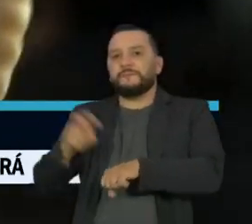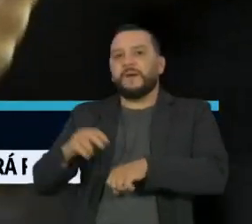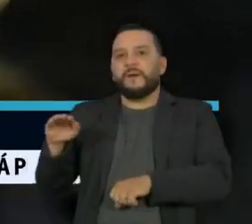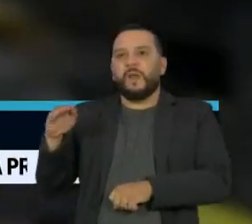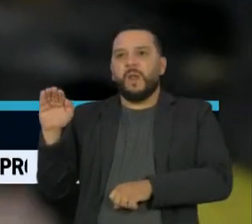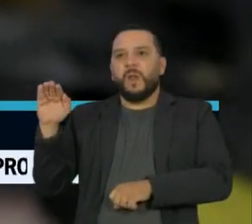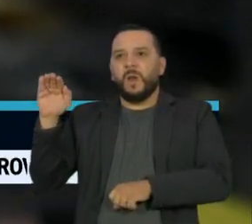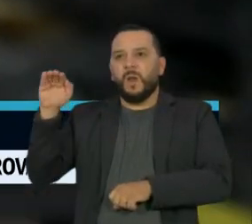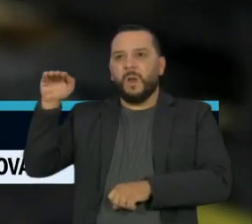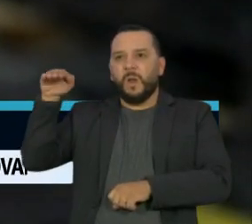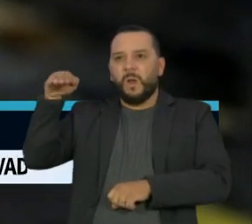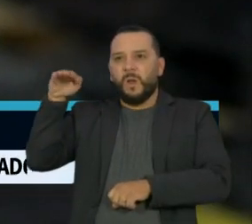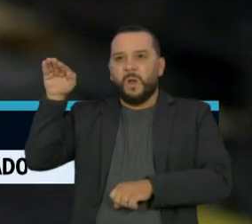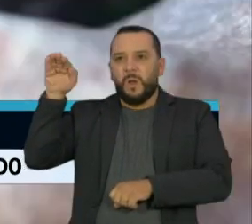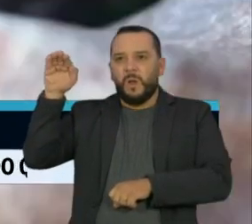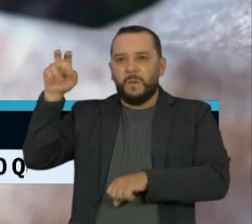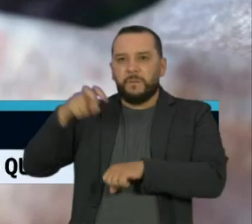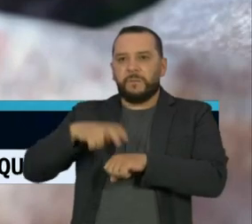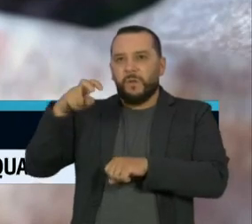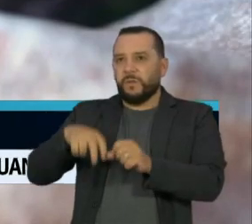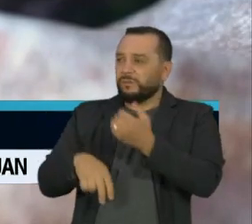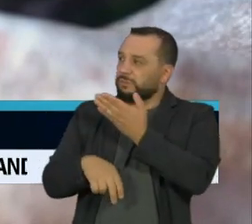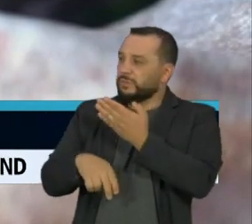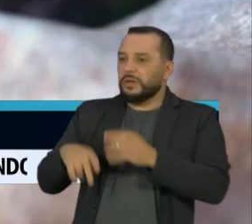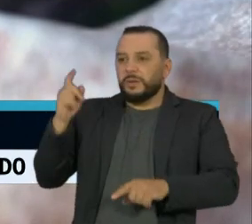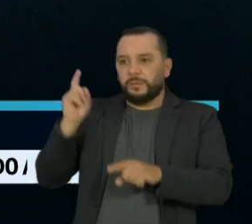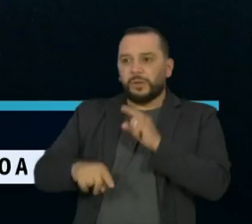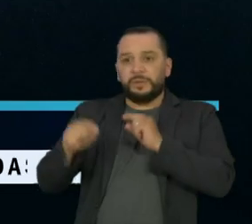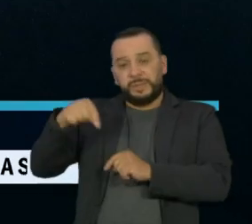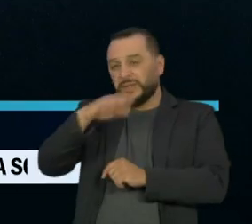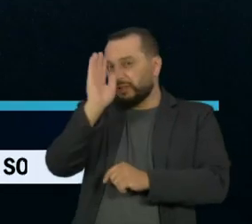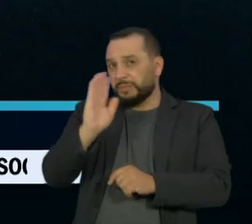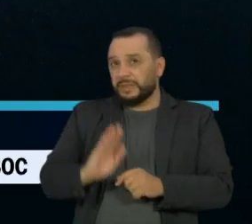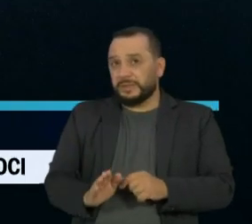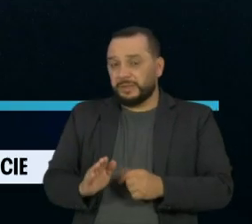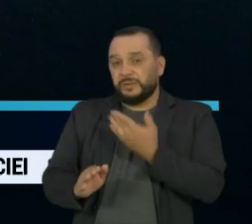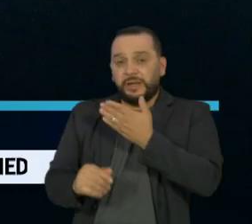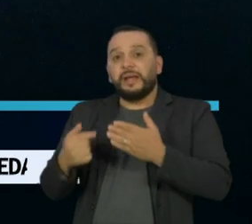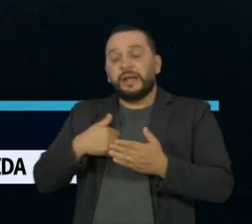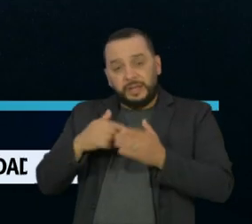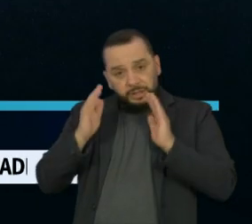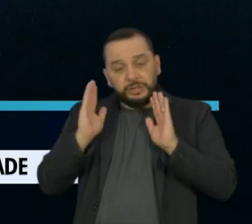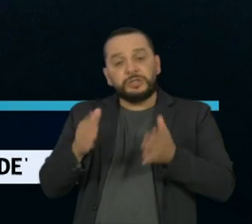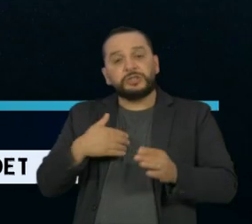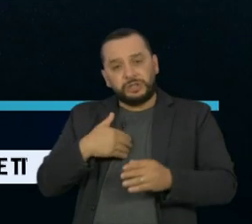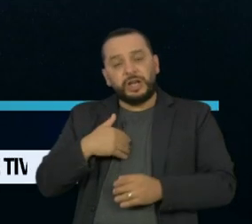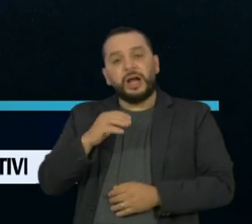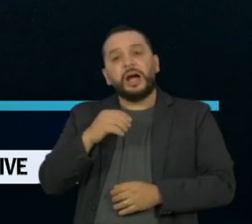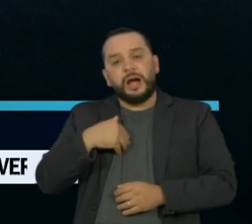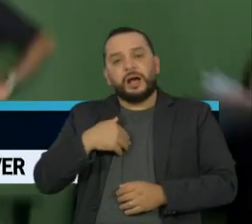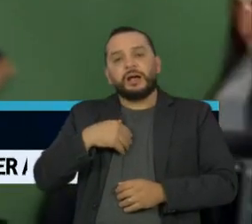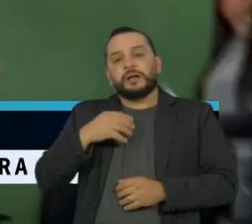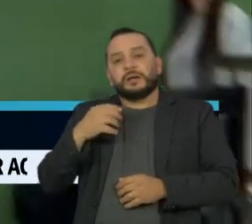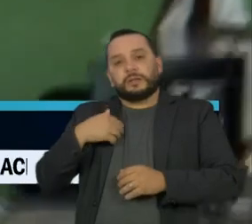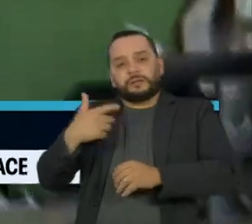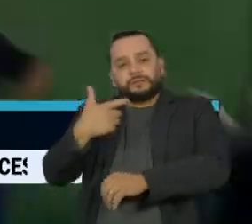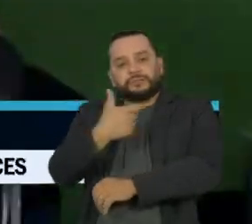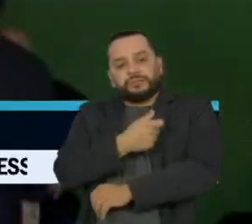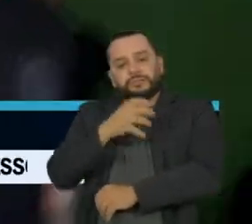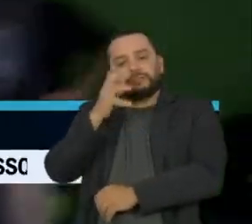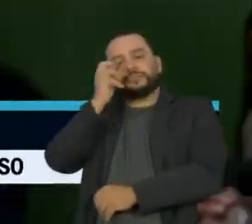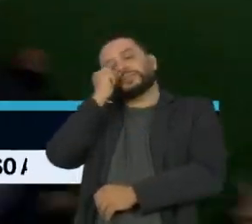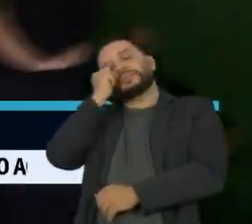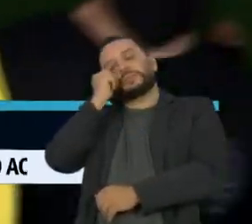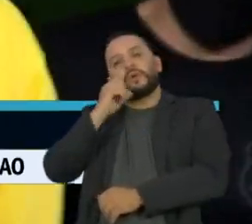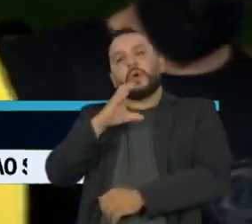mantinha em casa. A criação da espécie é proibida no Brasil. Ele chegou a entrar em coma e ficou internado na UTI. Como teve